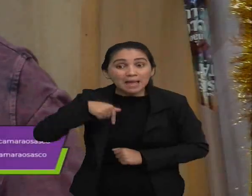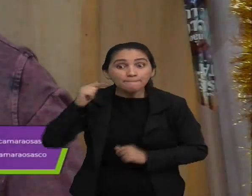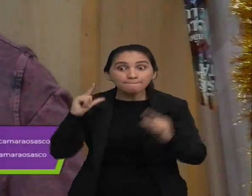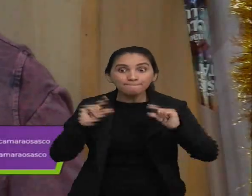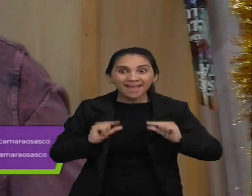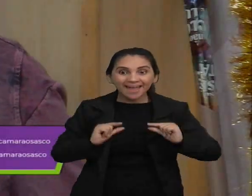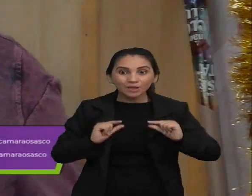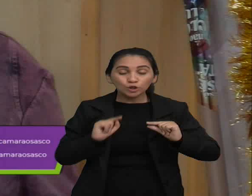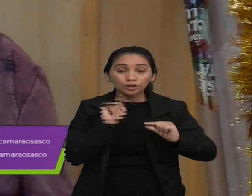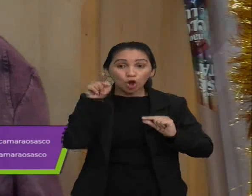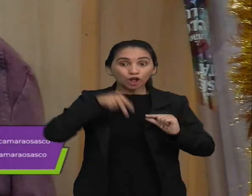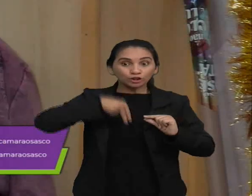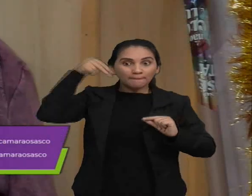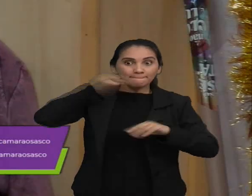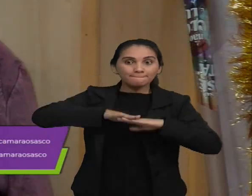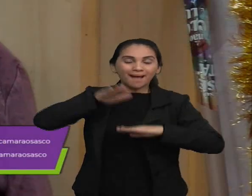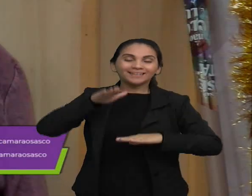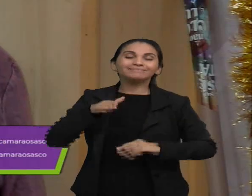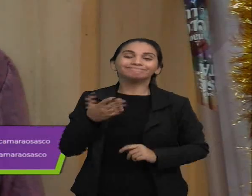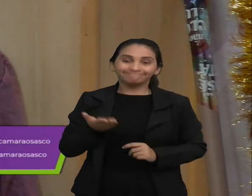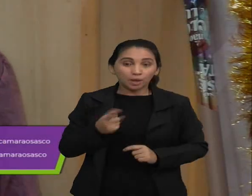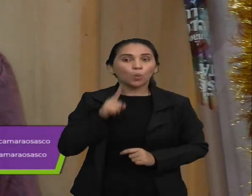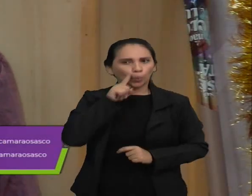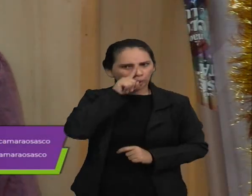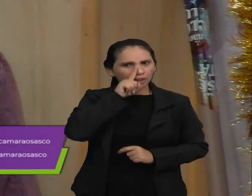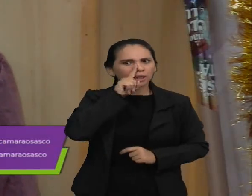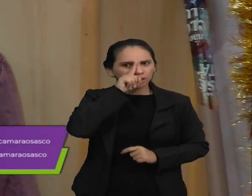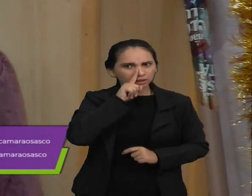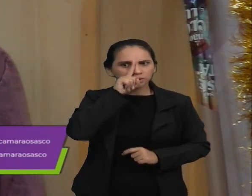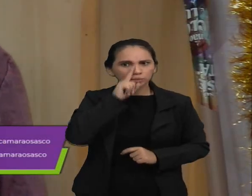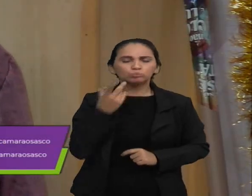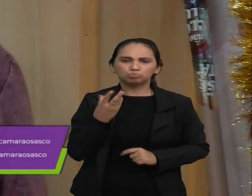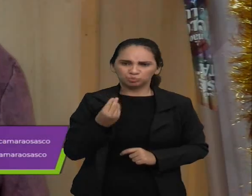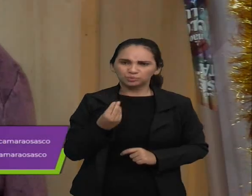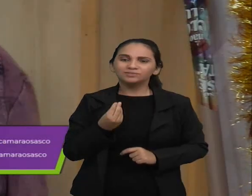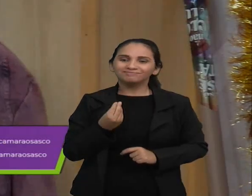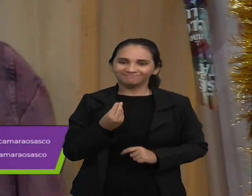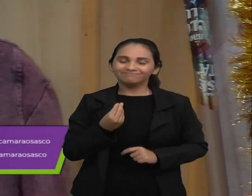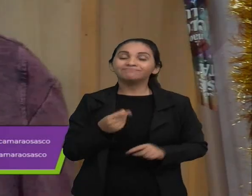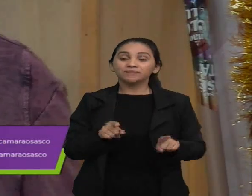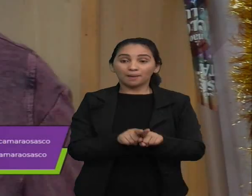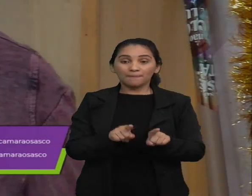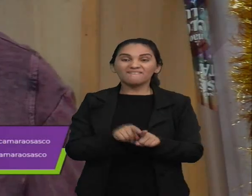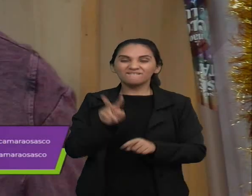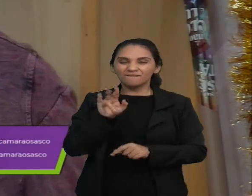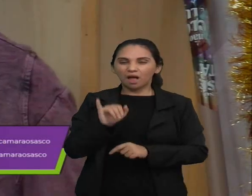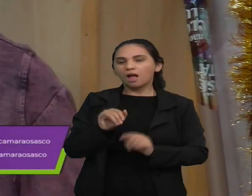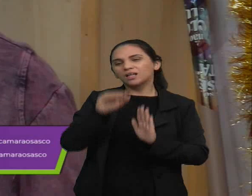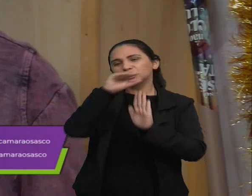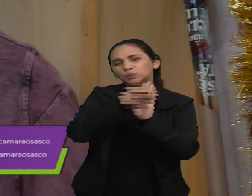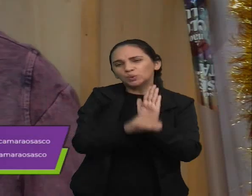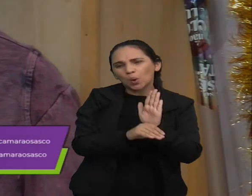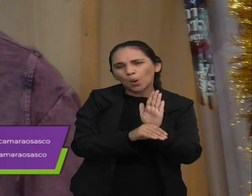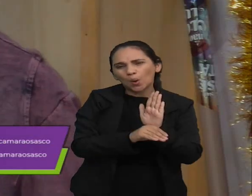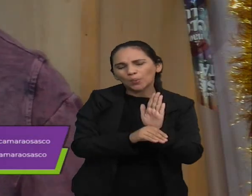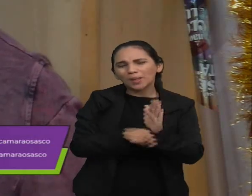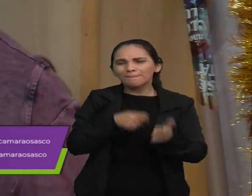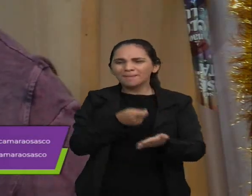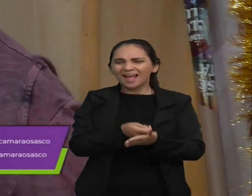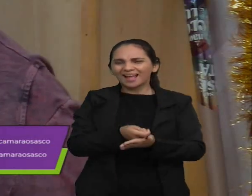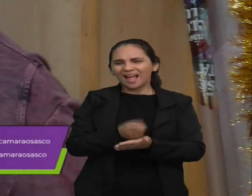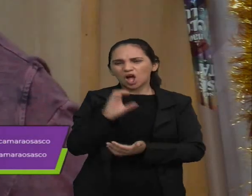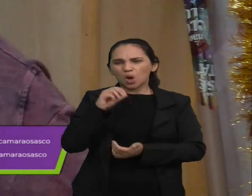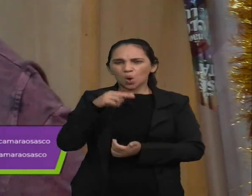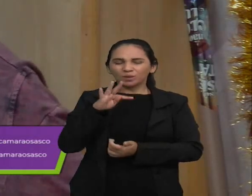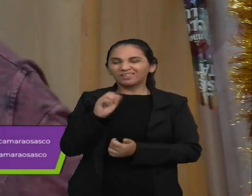Então, o risco é enorme. A outra coisa, vai baixar a tarifa, vai baixar